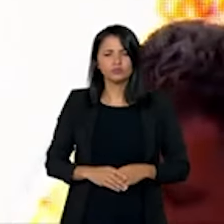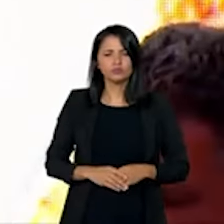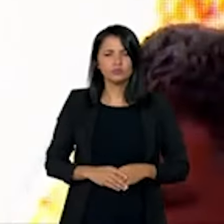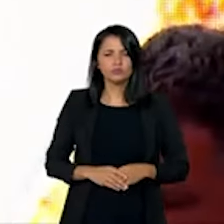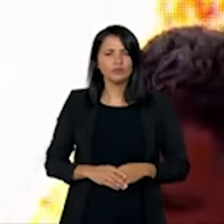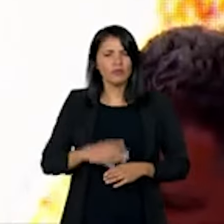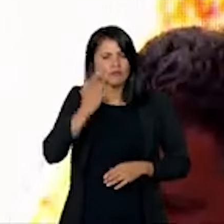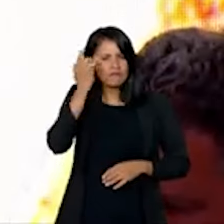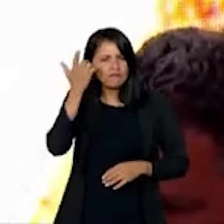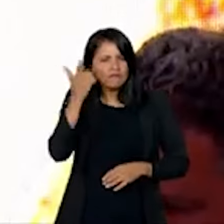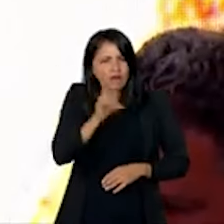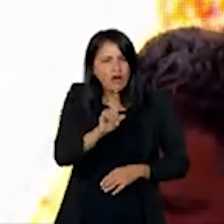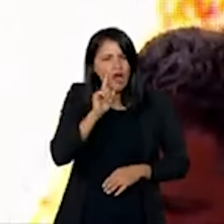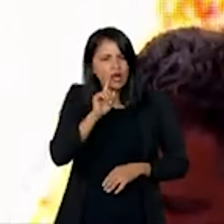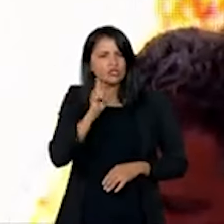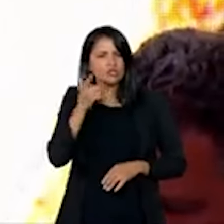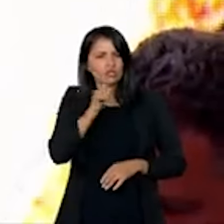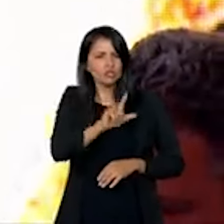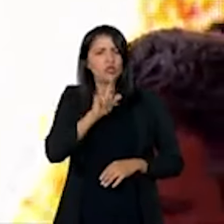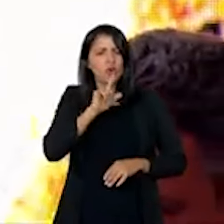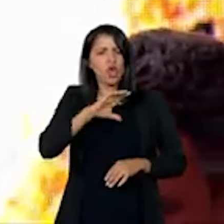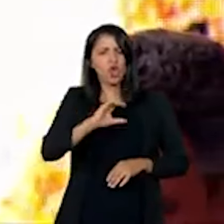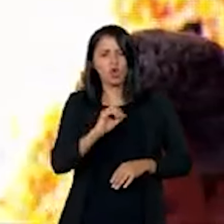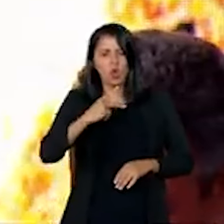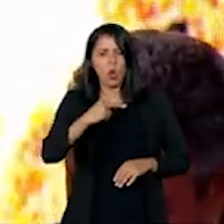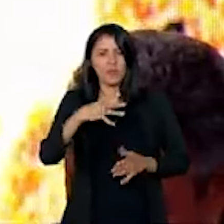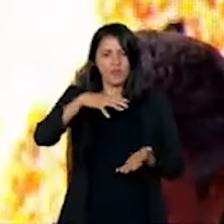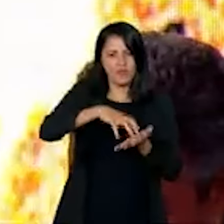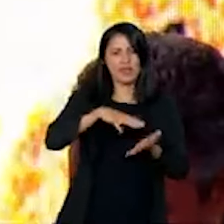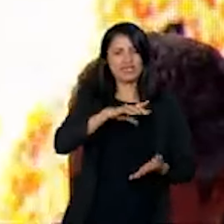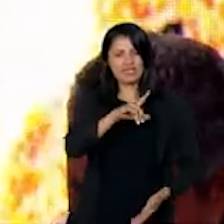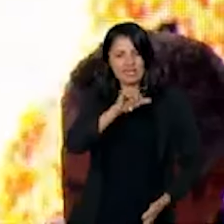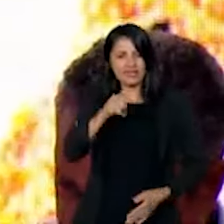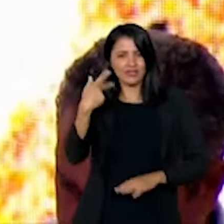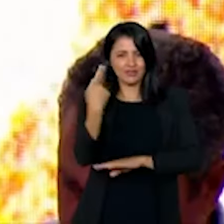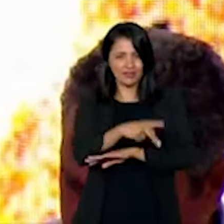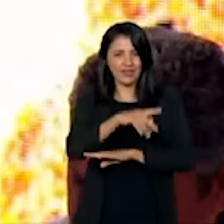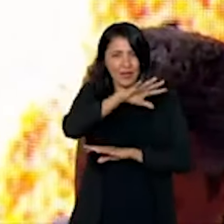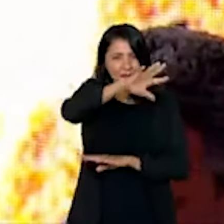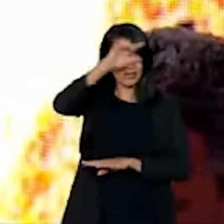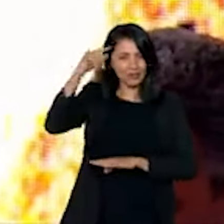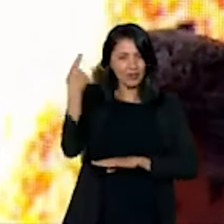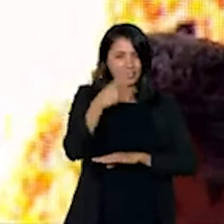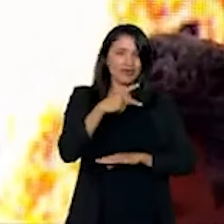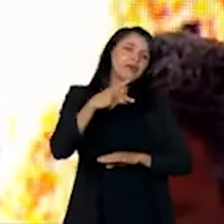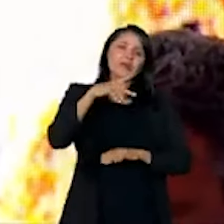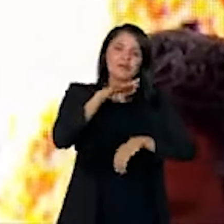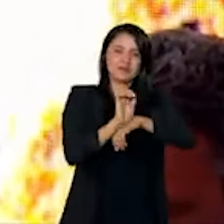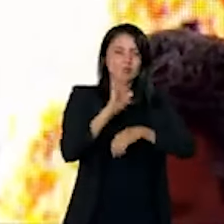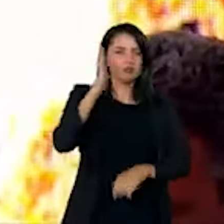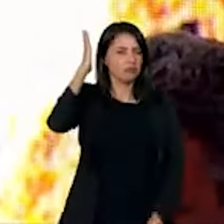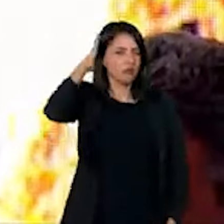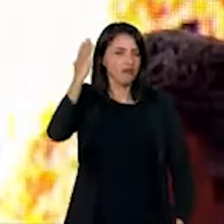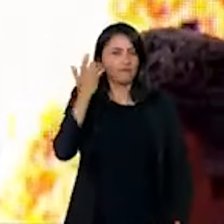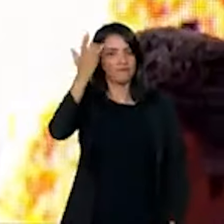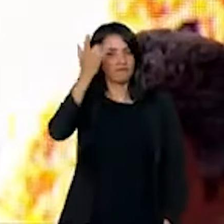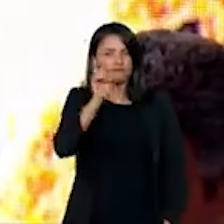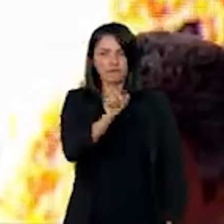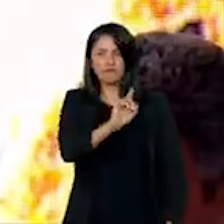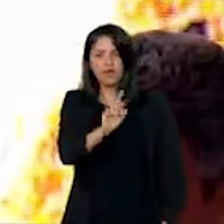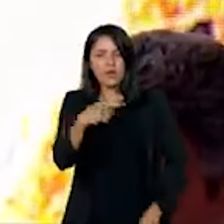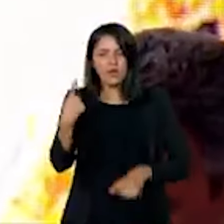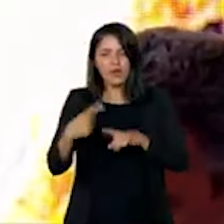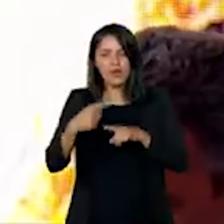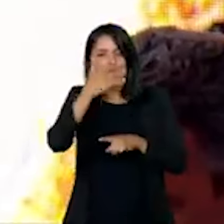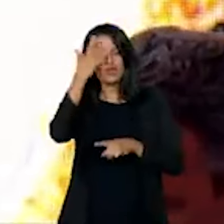Não foi fácil conquistar a sede da COP para Amazonas, para o estado do Pará. É porque todo